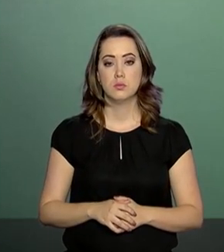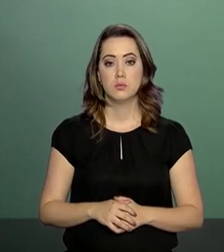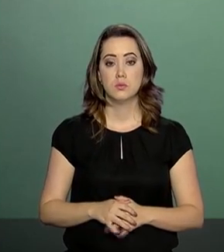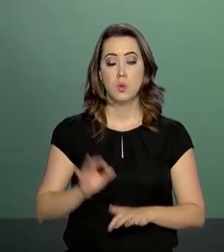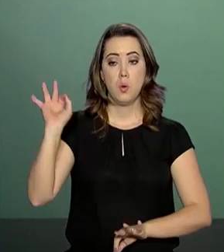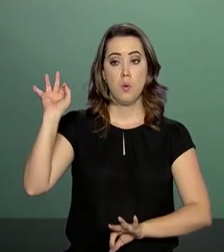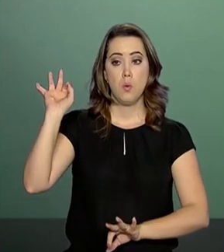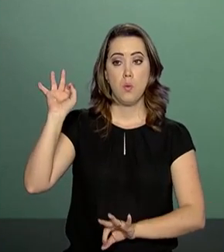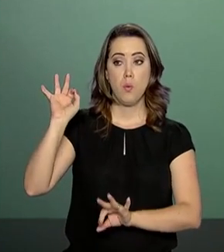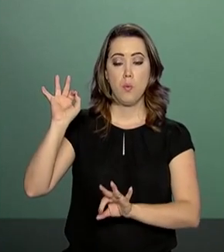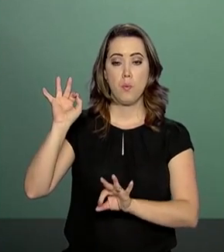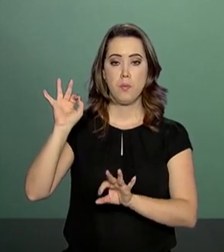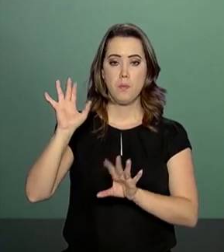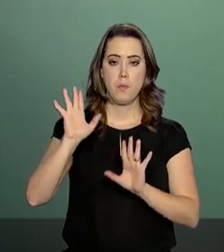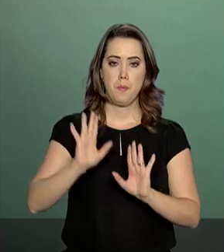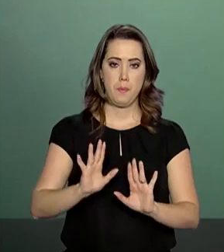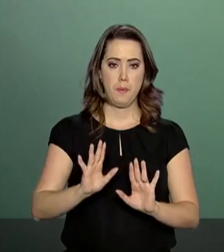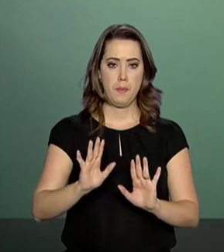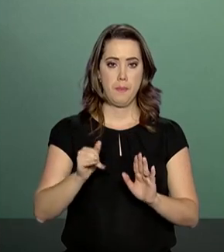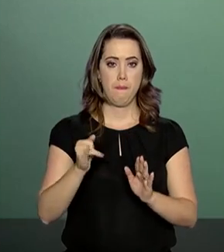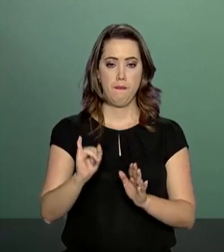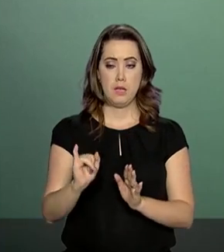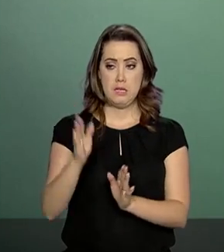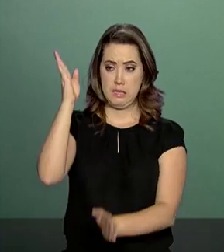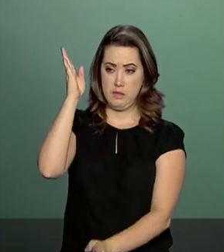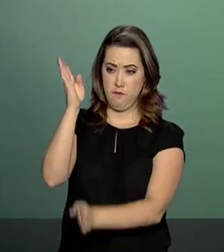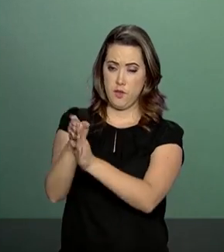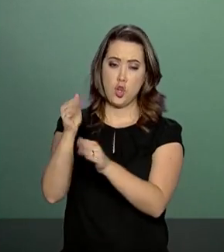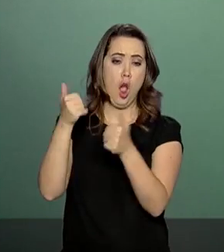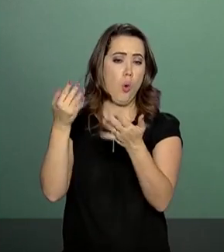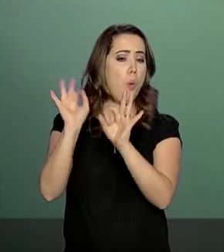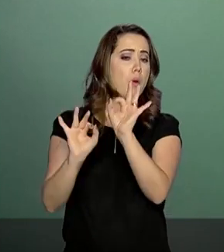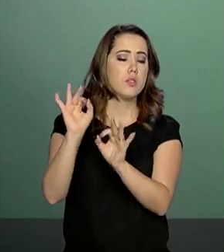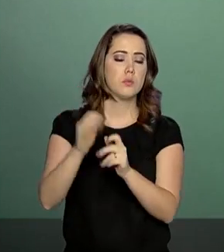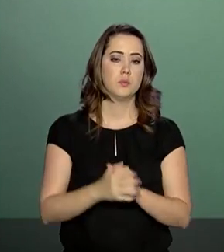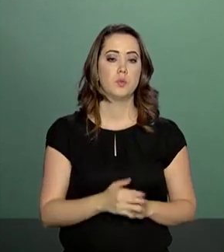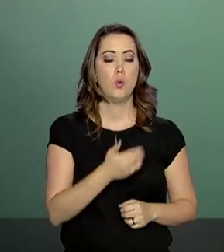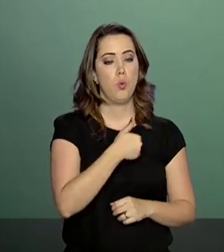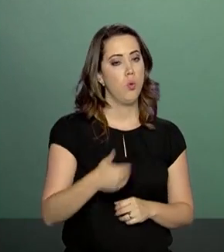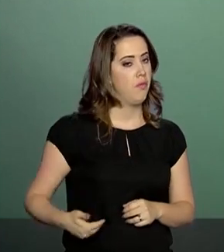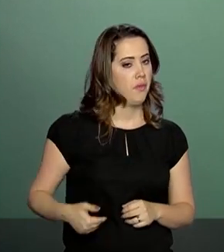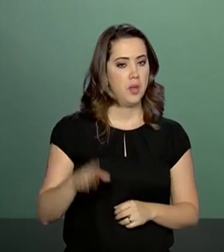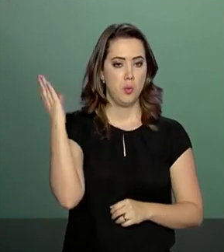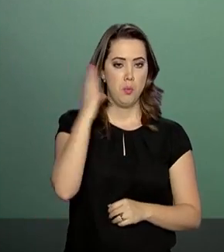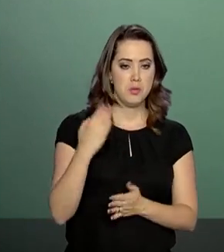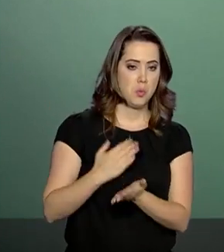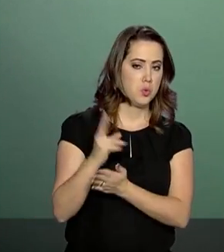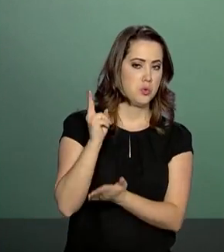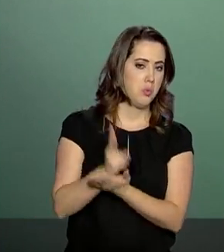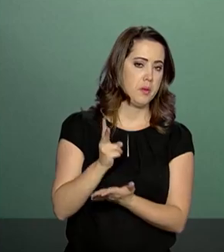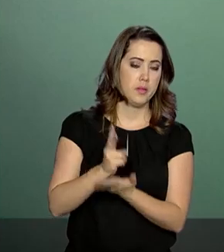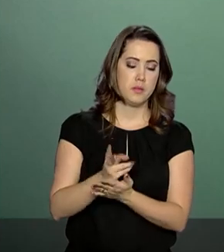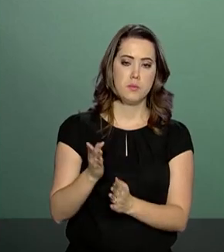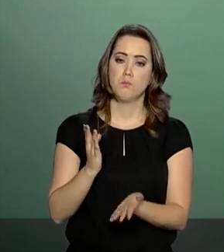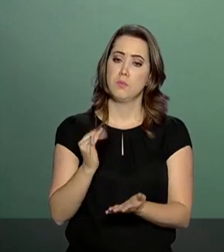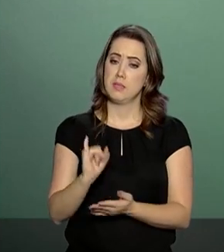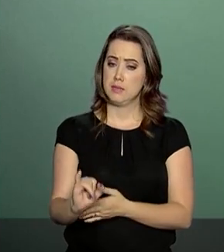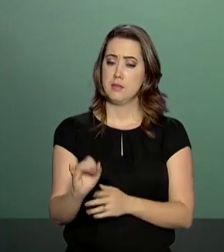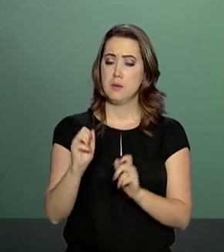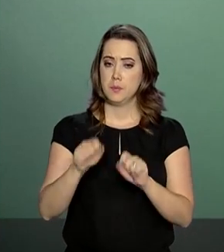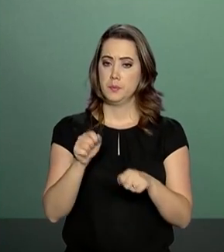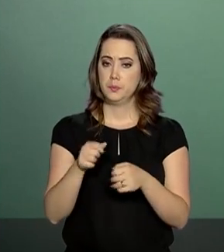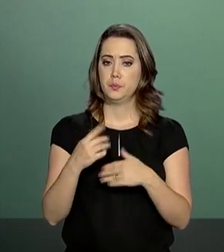planejamento da Obrigado o planejamento da parte do governo brasileiro permanece o mesmo e estando em